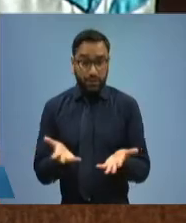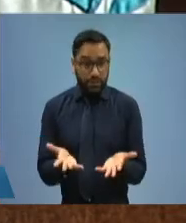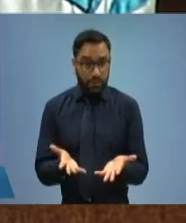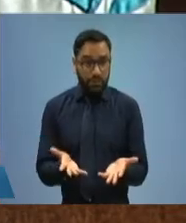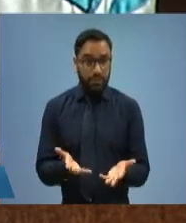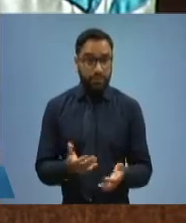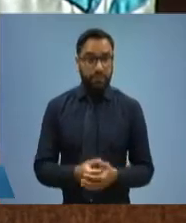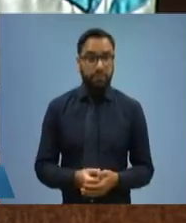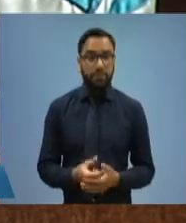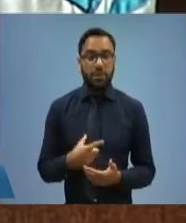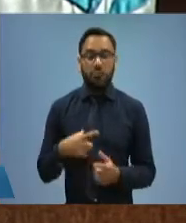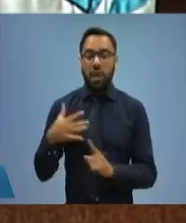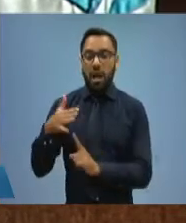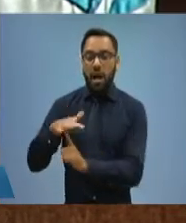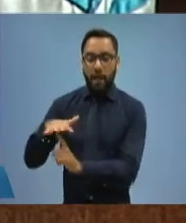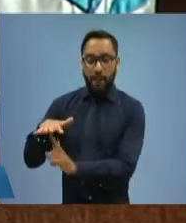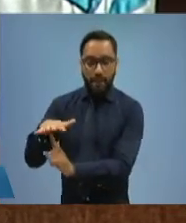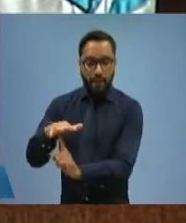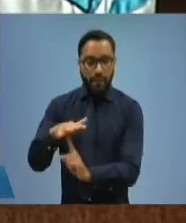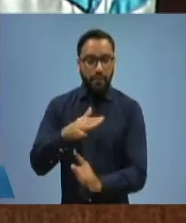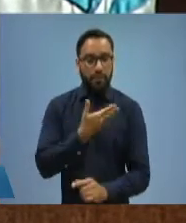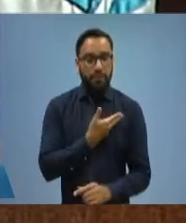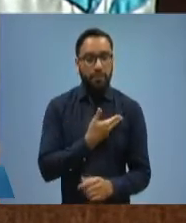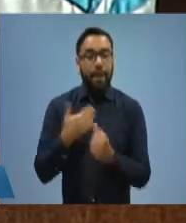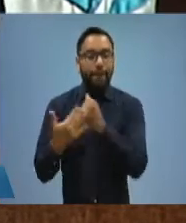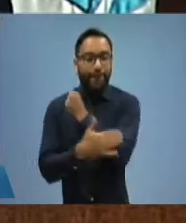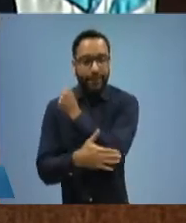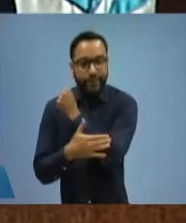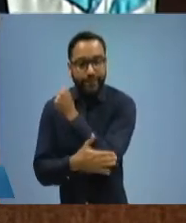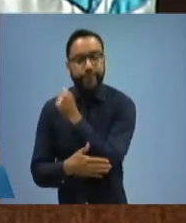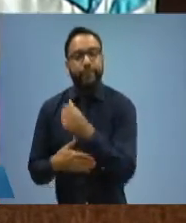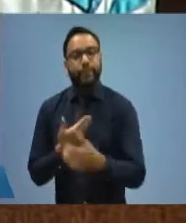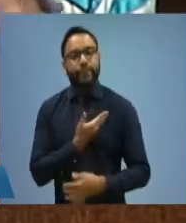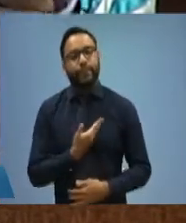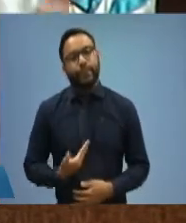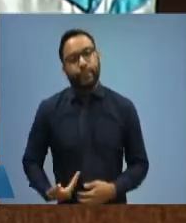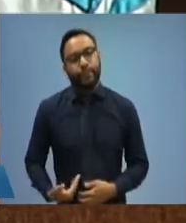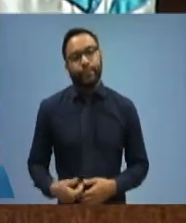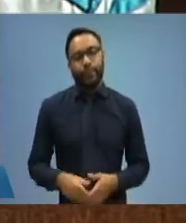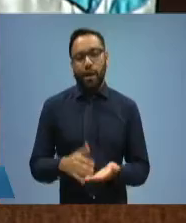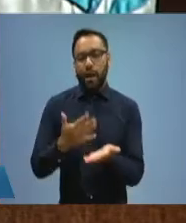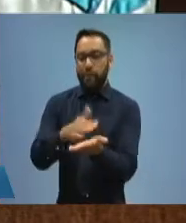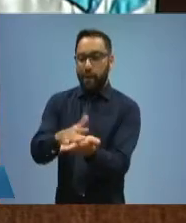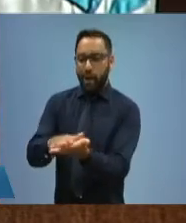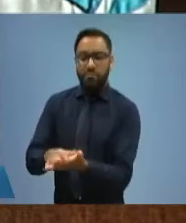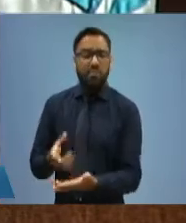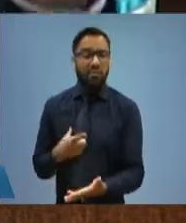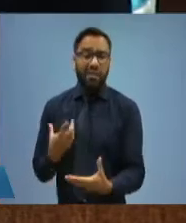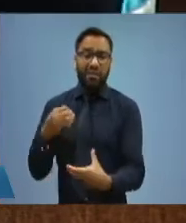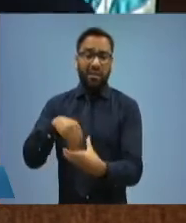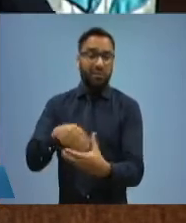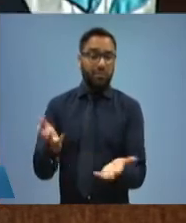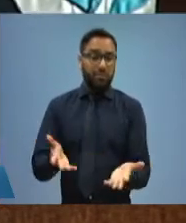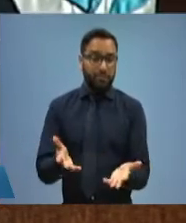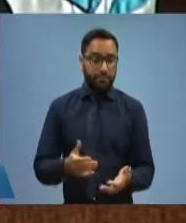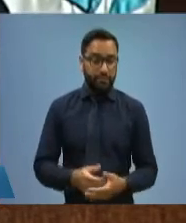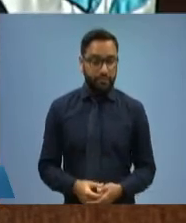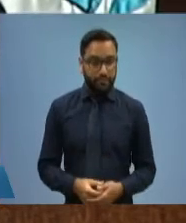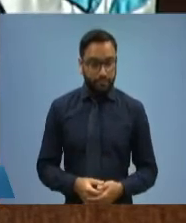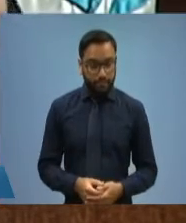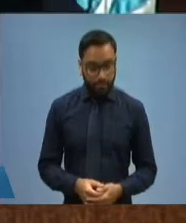As praças públicas, as ruas, o mercado público, que já está acontecendo. E garantir na